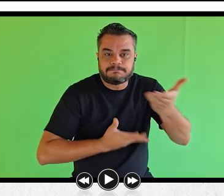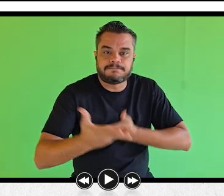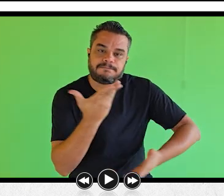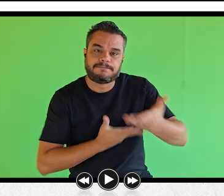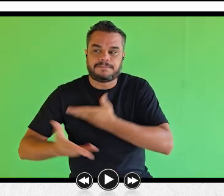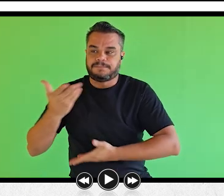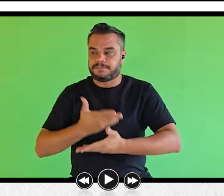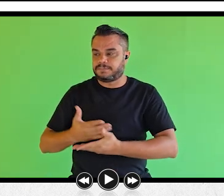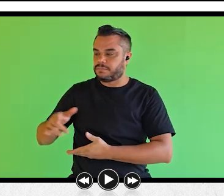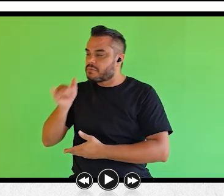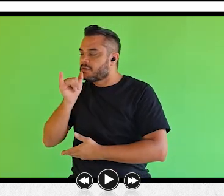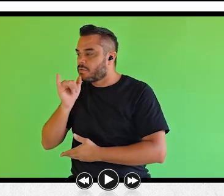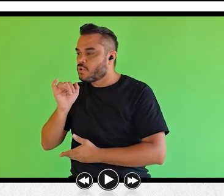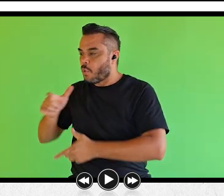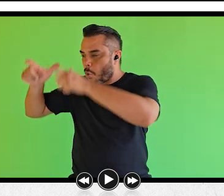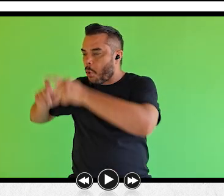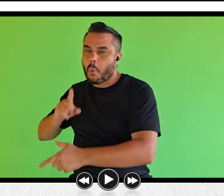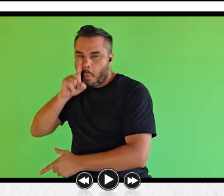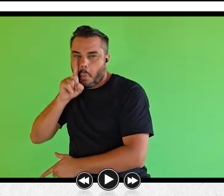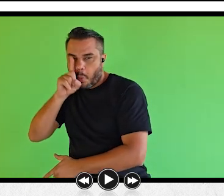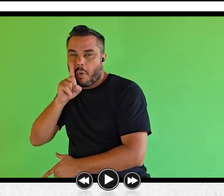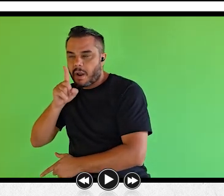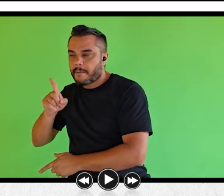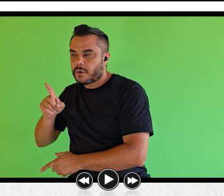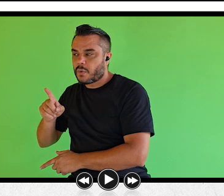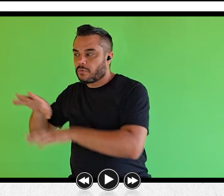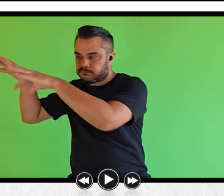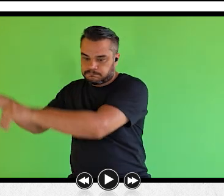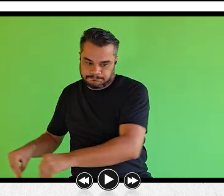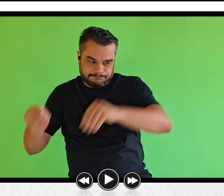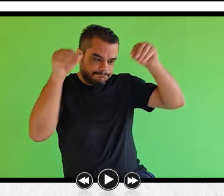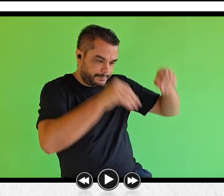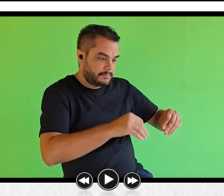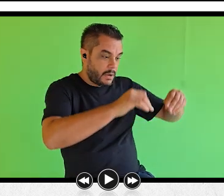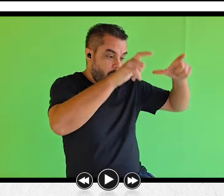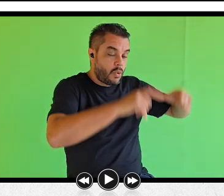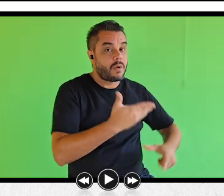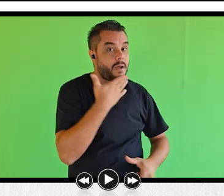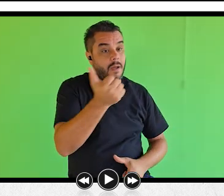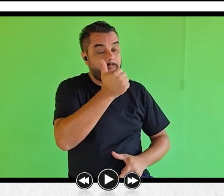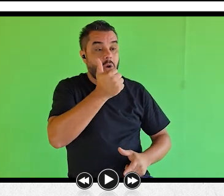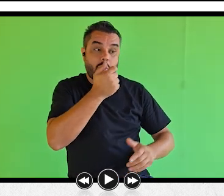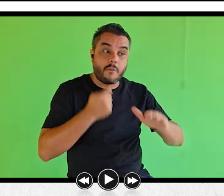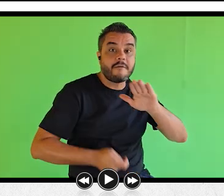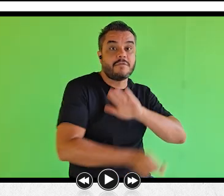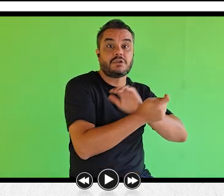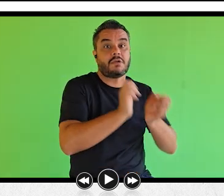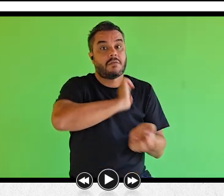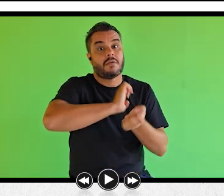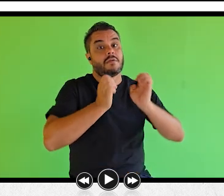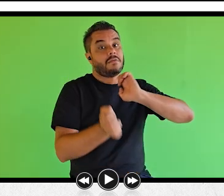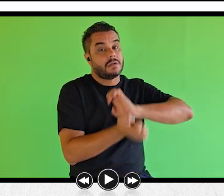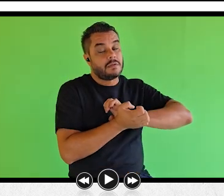né, um investimento ali nas instalações e nos equipamentos, propiciando esse aumento da produtividade em relação